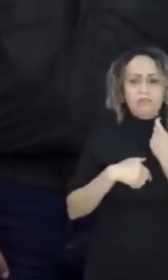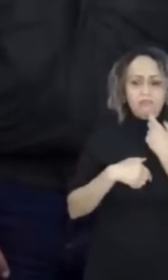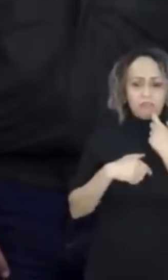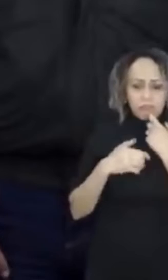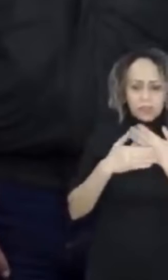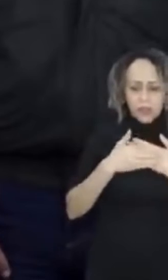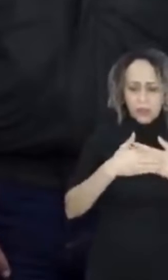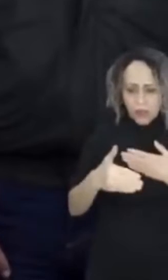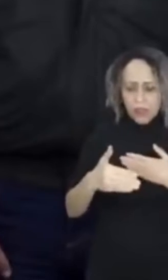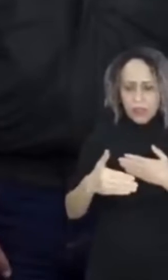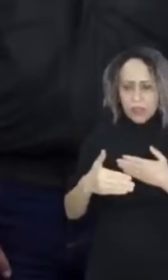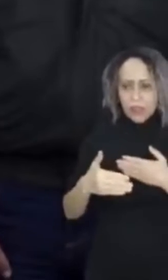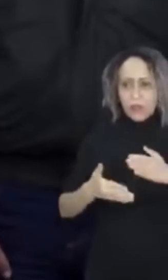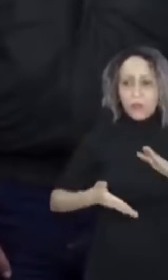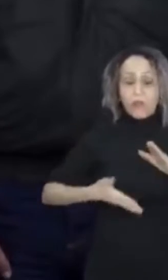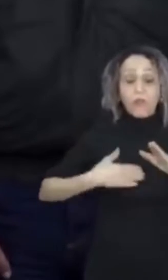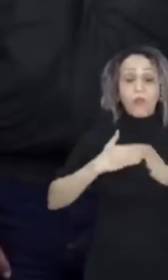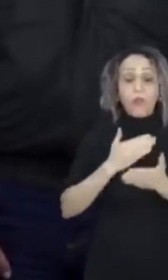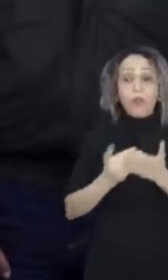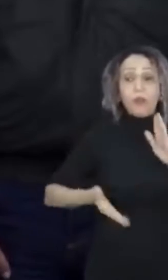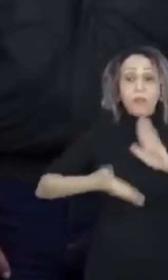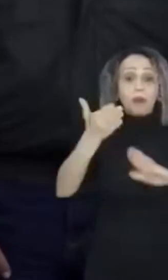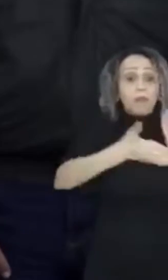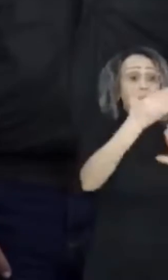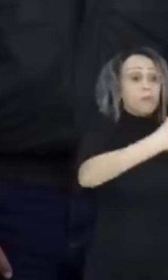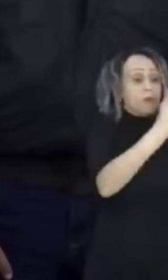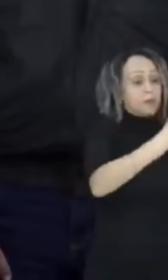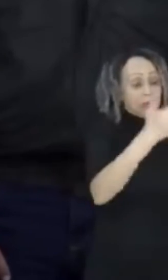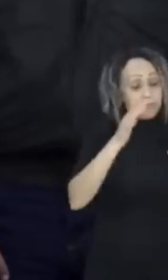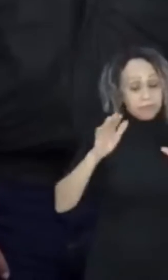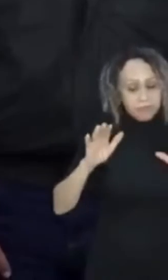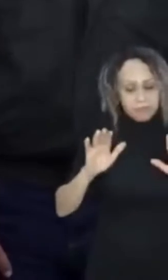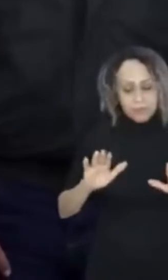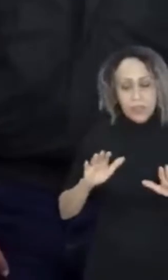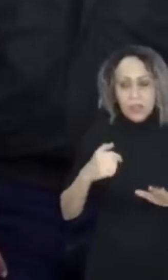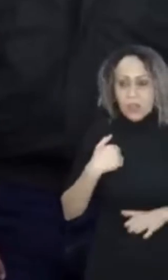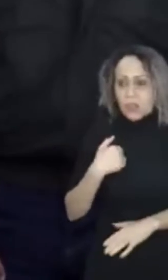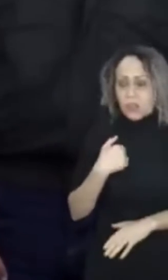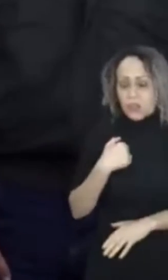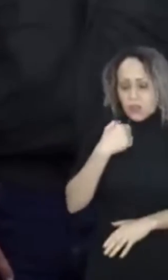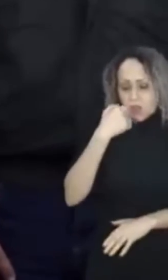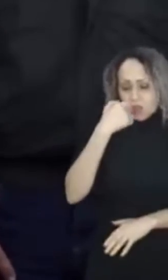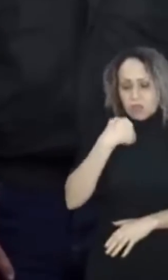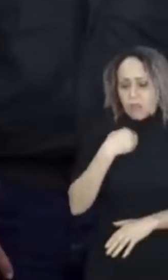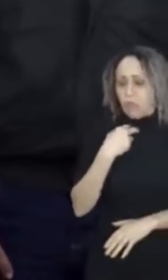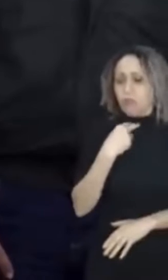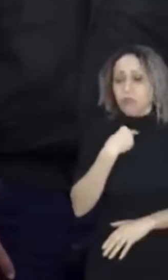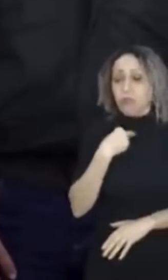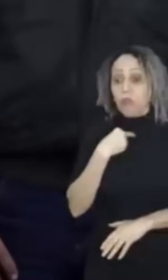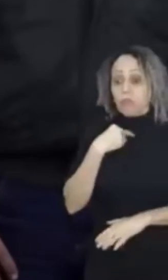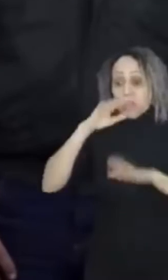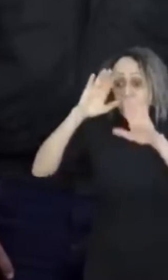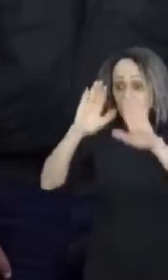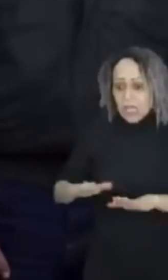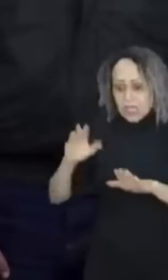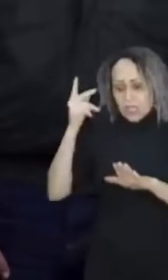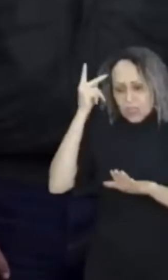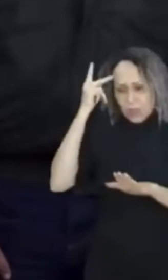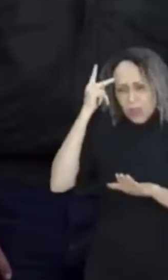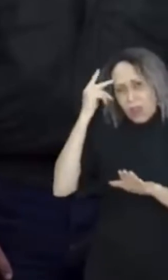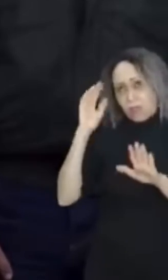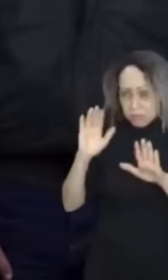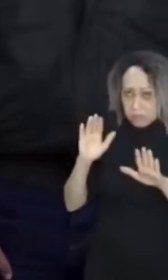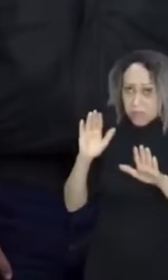aqui em São Paulo, apesar de São Paulo ser o estado mais importante. Eu e o Haddad temos muitas tarefas aqui em São Paulo. Mas eu vou começar